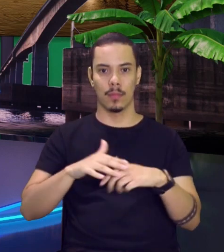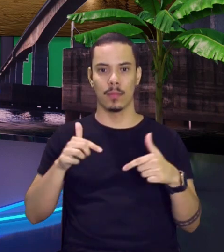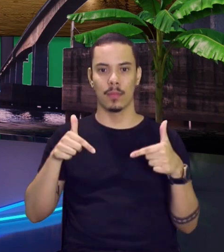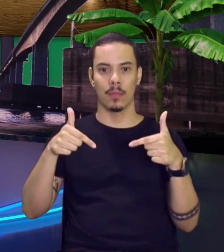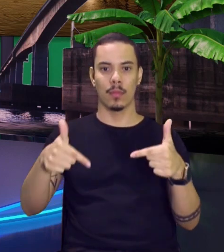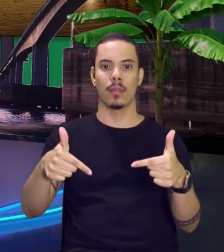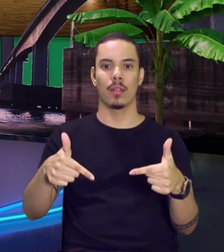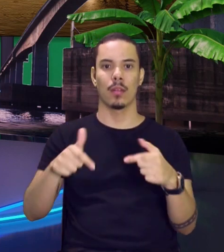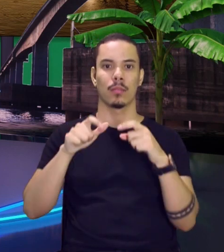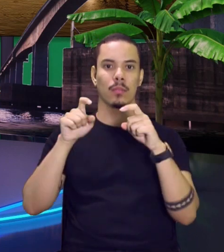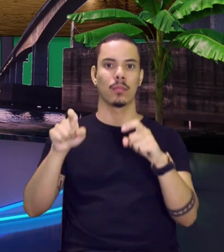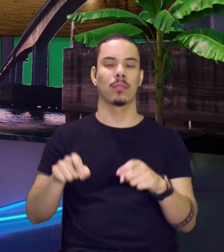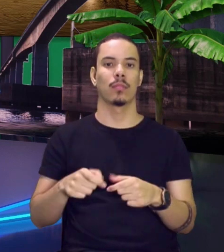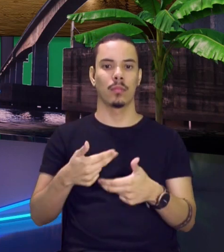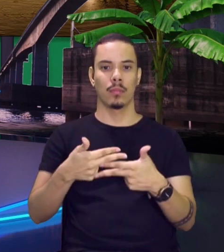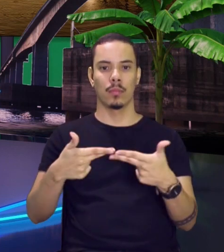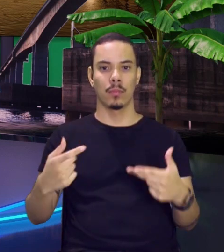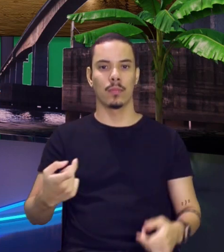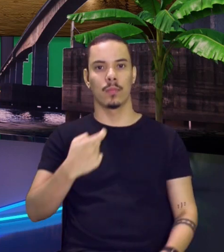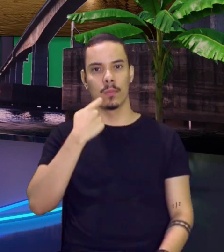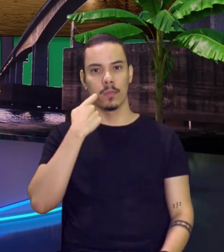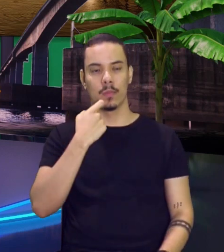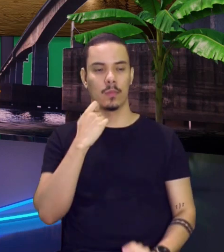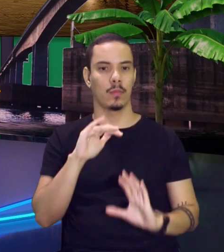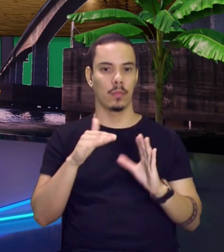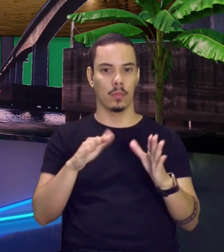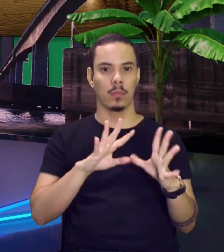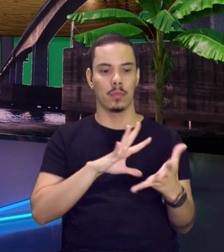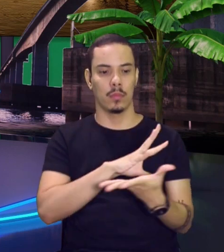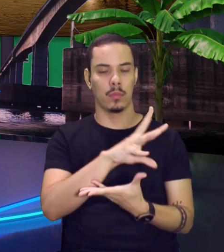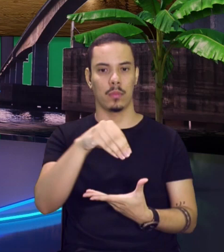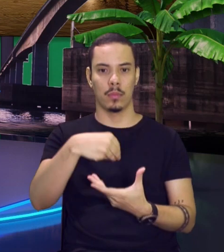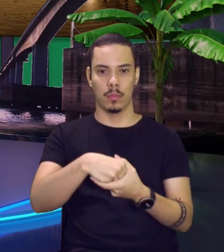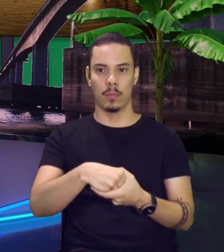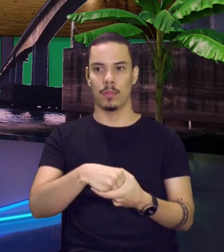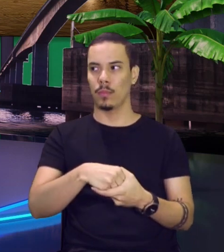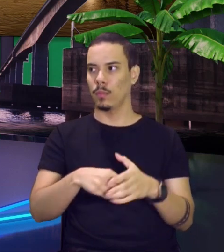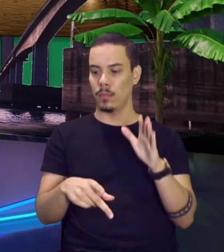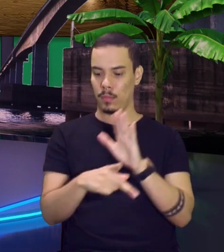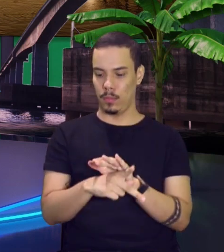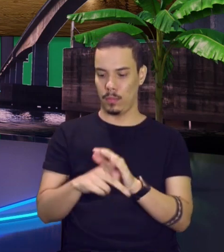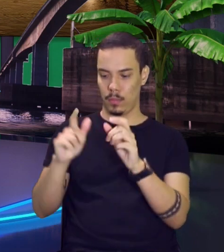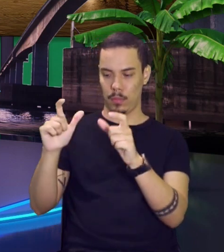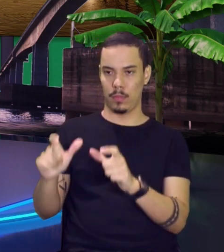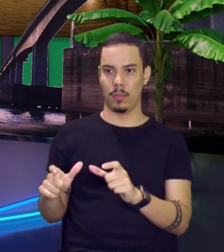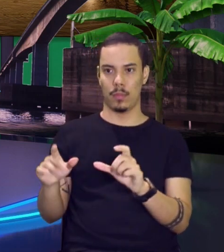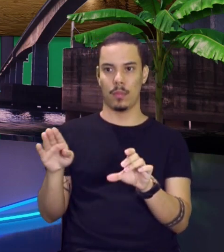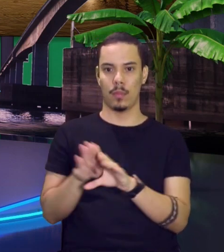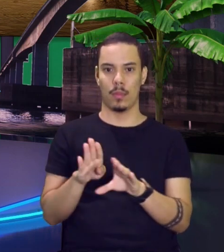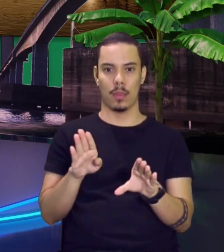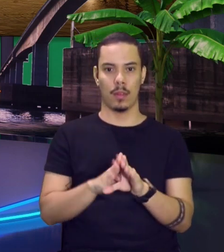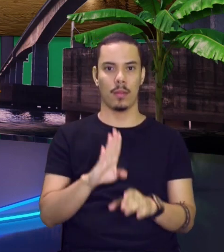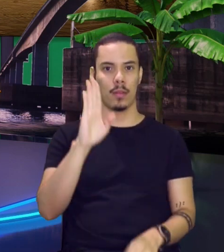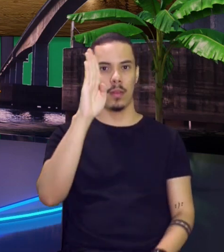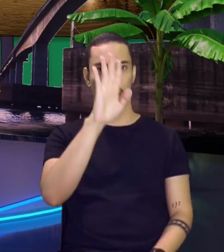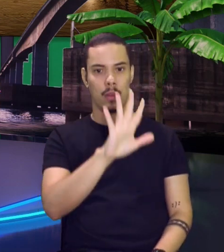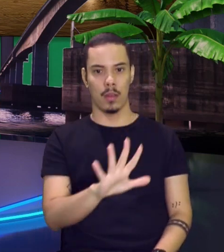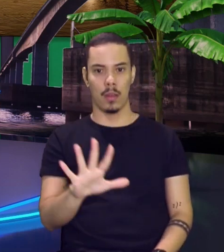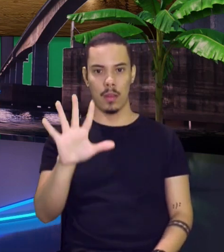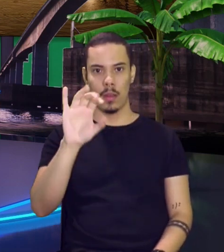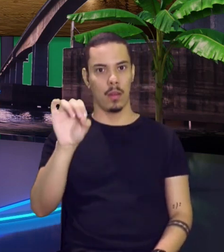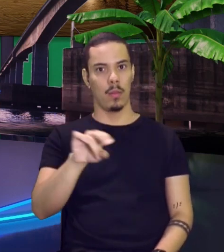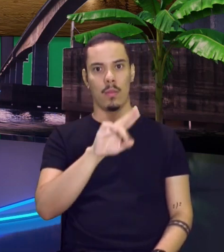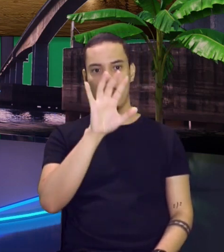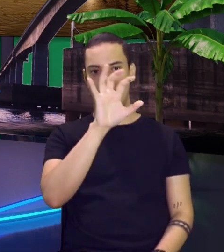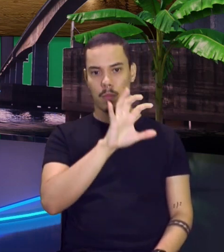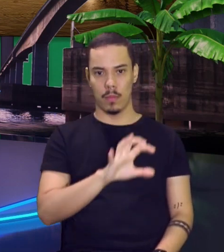produtos agropecuários, voltado tanto para abastecer a economia local, quanto nacional, ou regional, ou